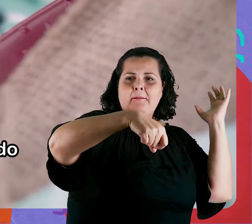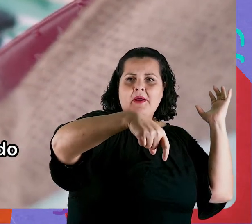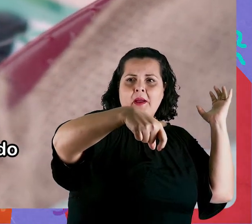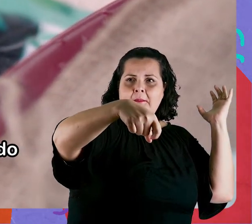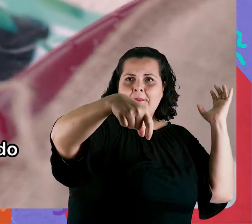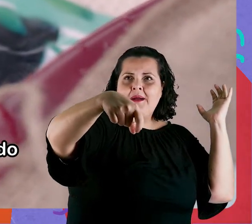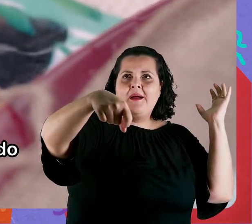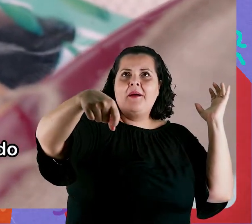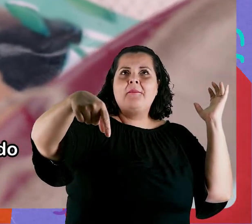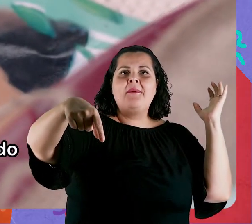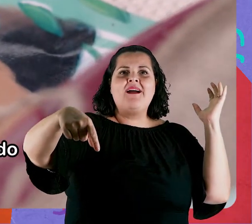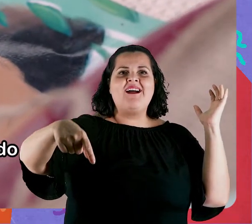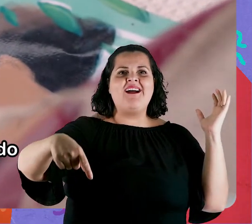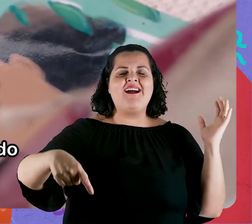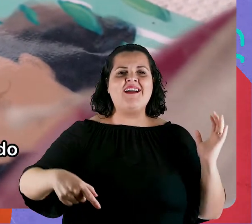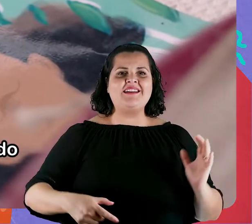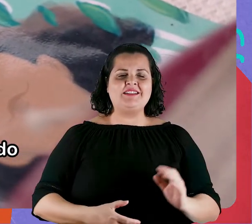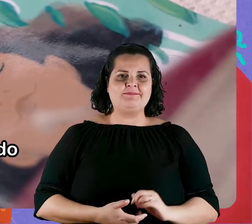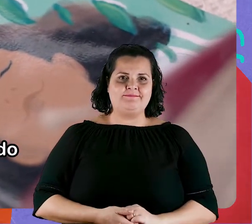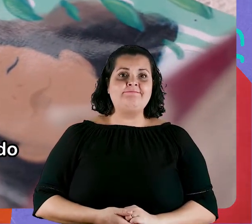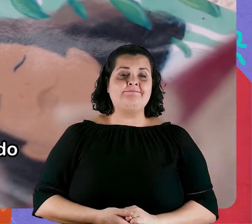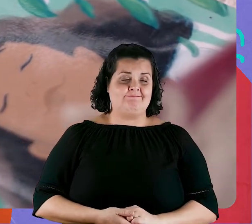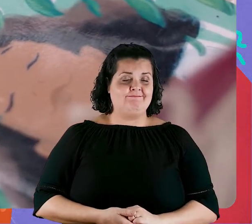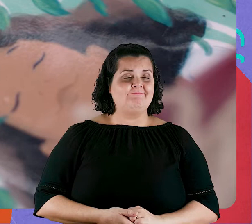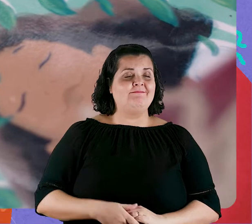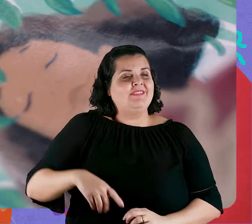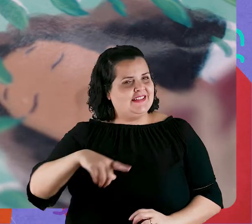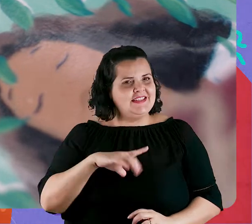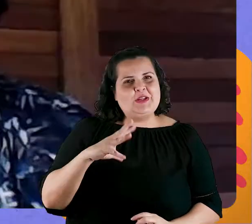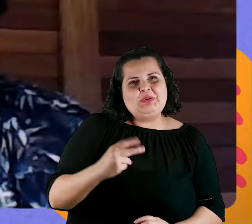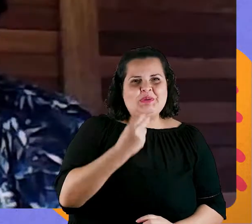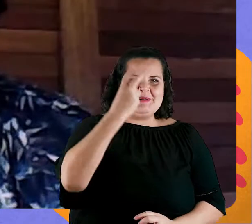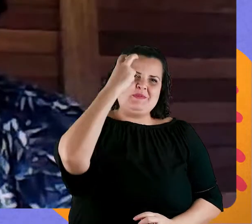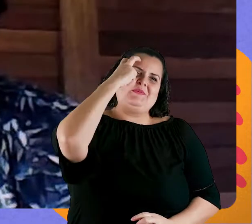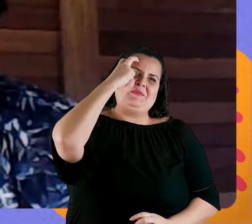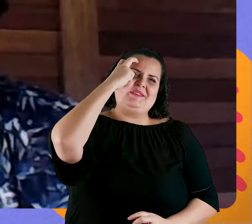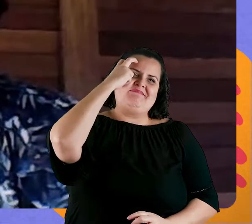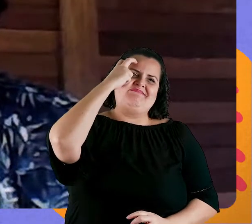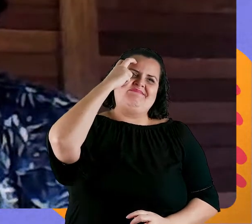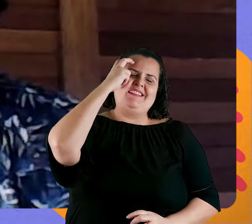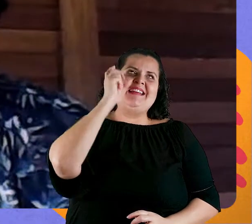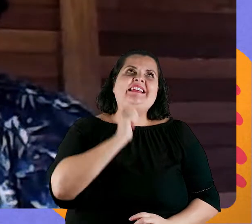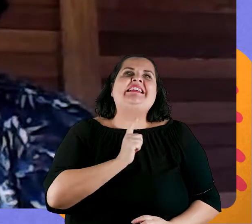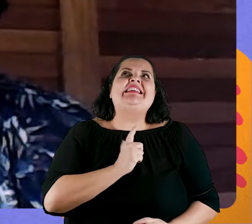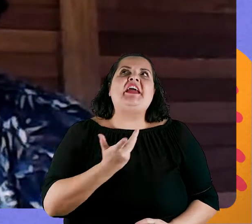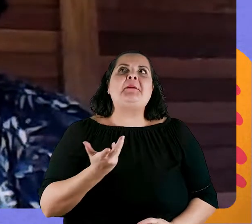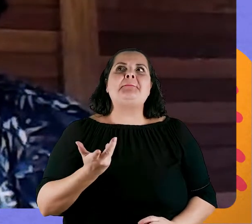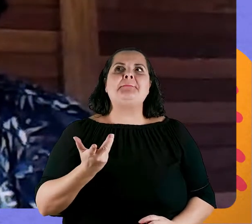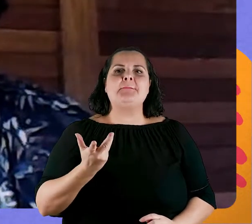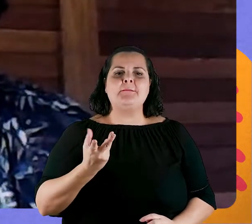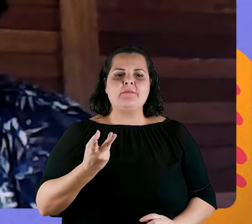então estou indo é de Sentir do cultural material tudo tem essa essa